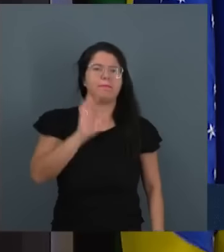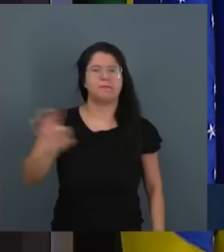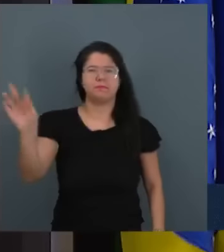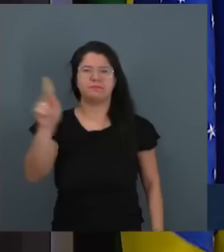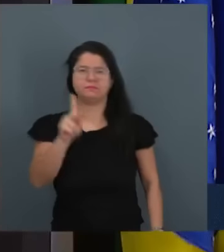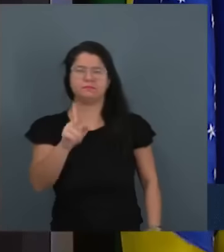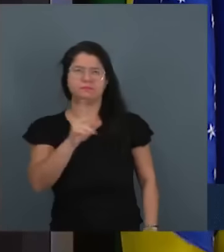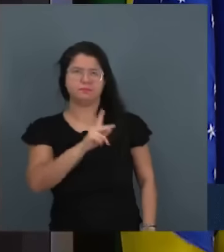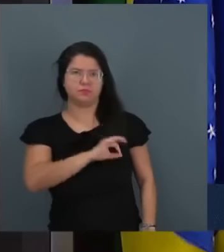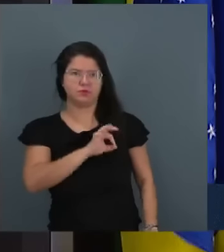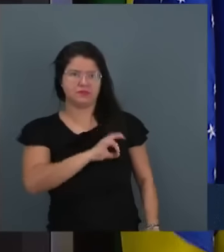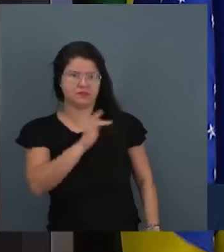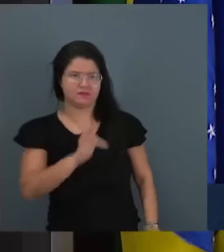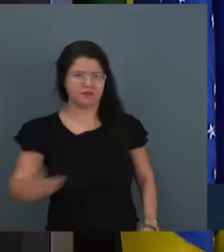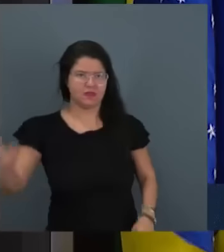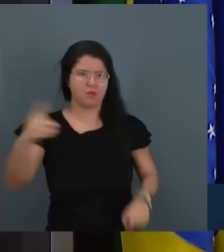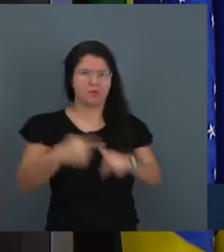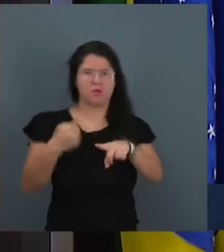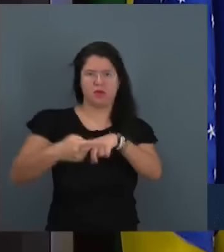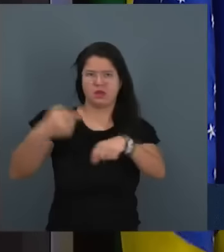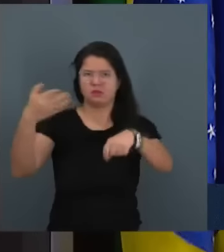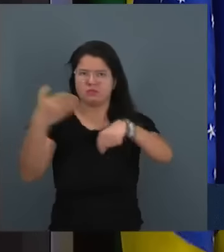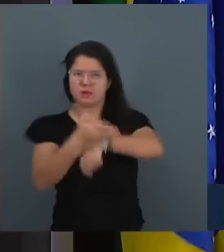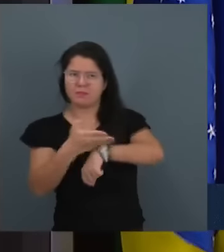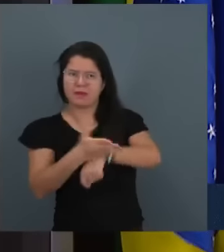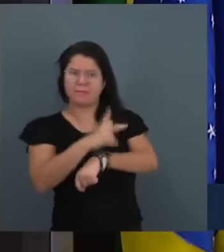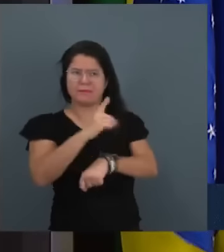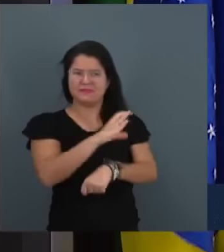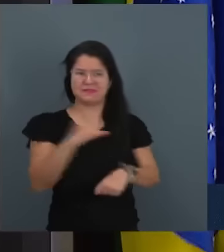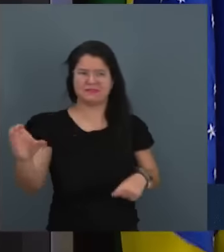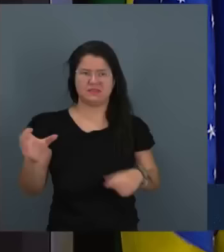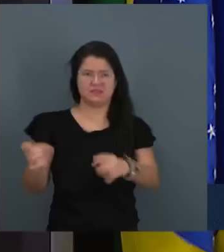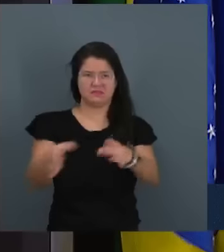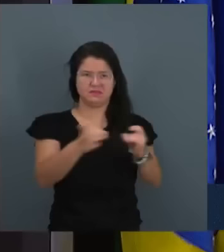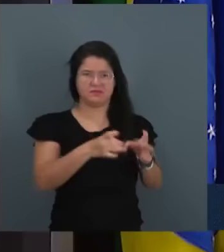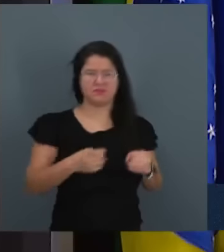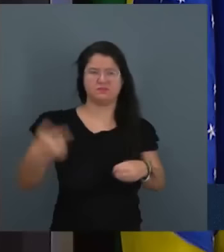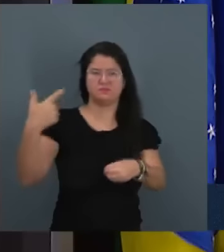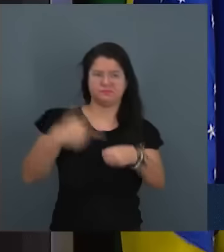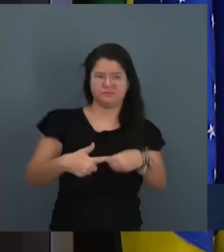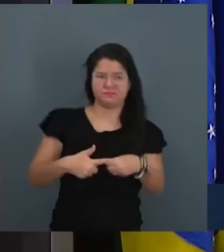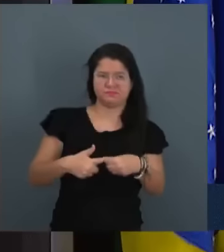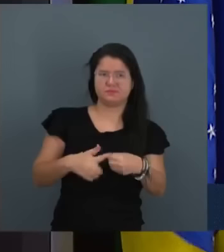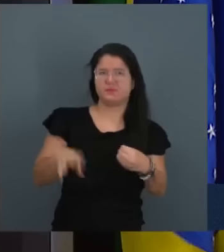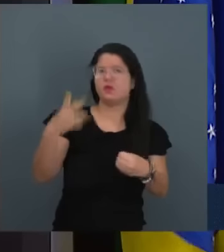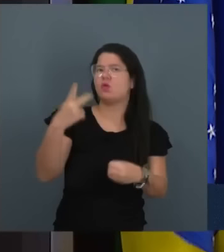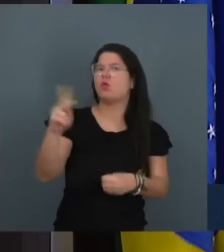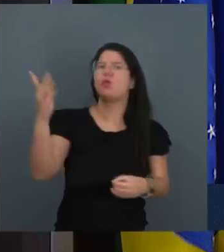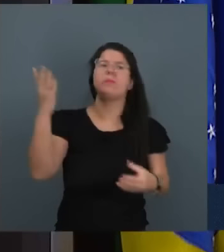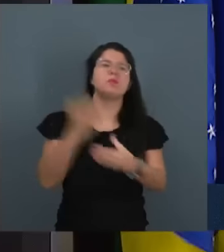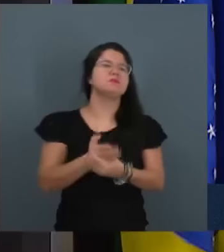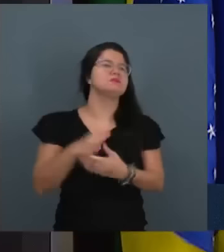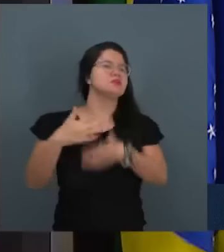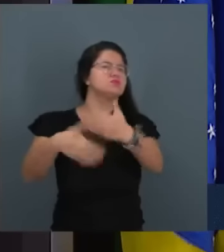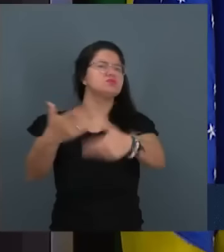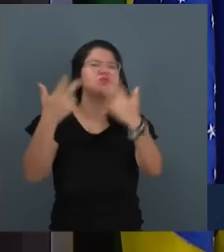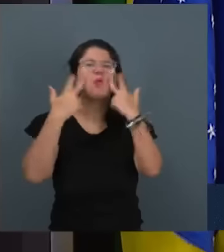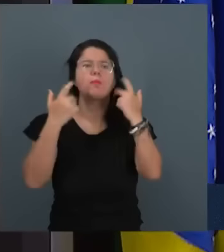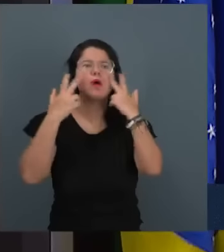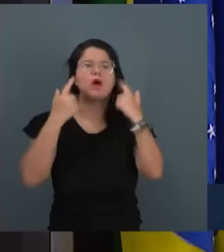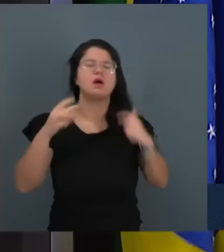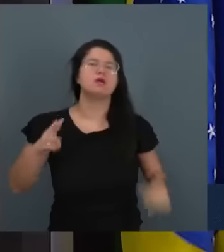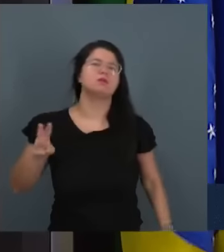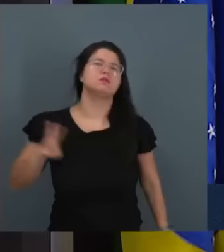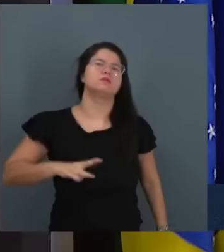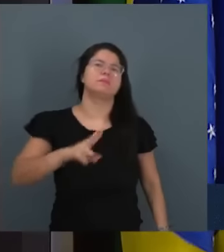PCC em negócios de vendas de combustíveis. Seu processo, senhor presidente, corria normalmente através do Ministério Público do